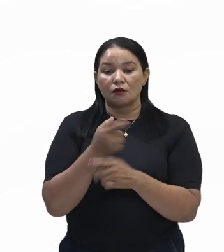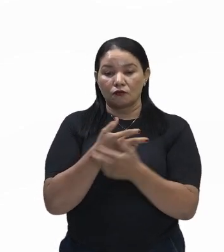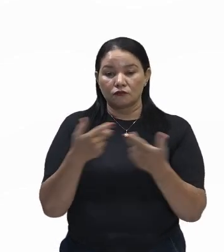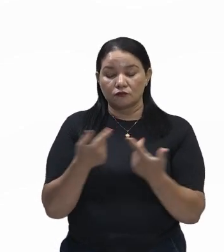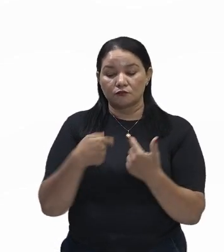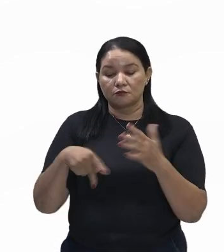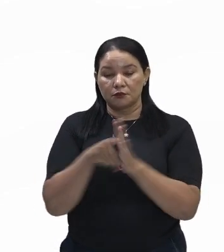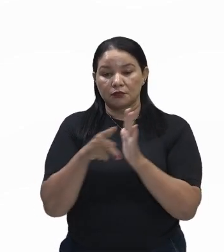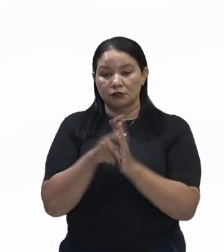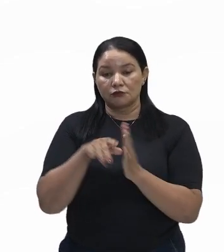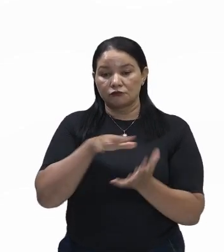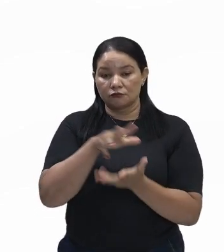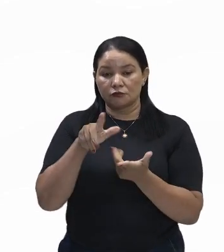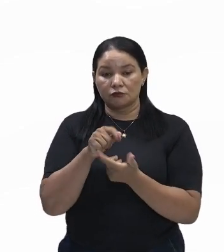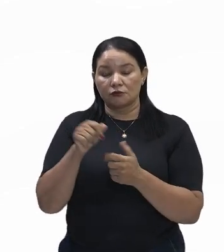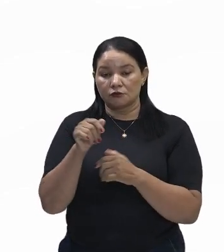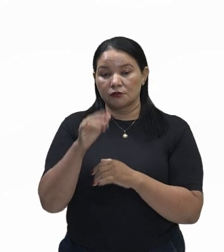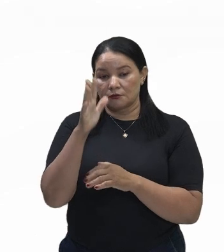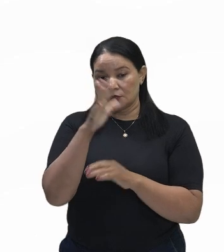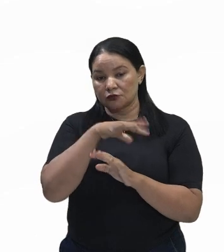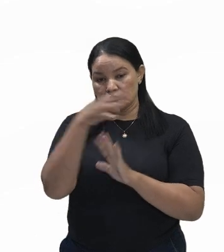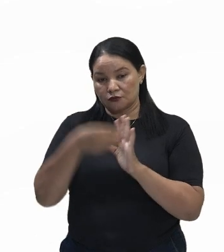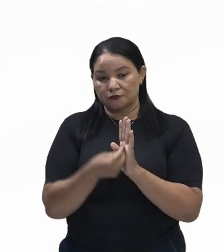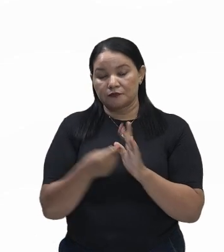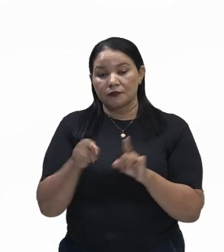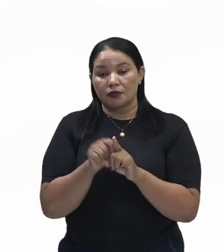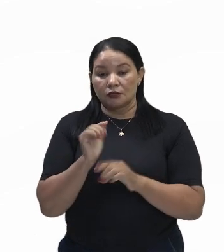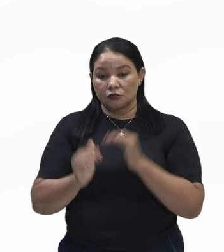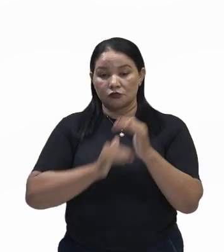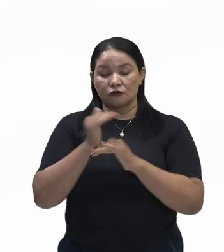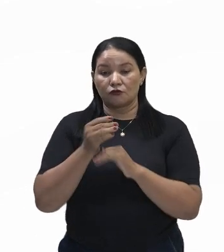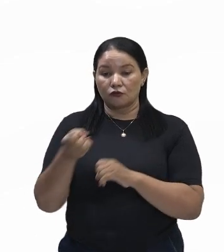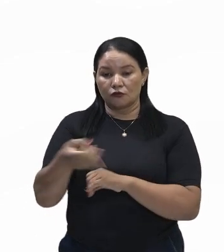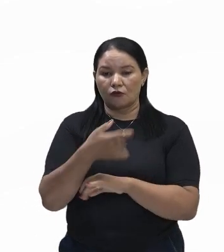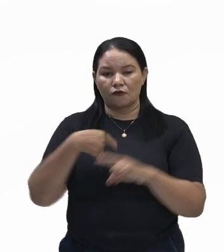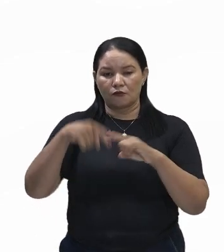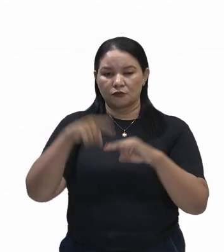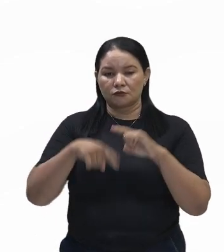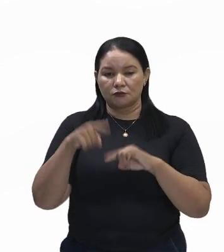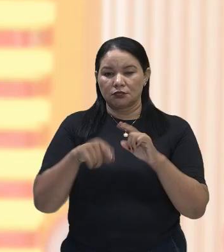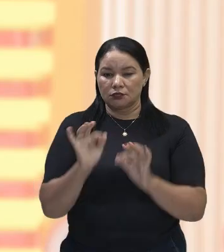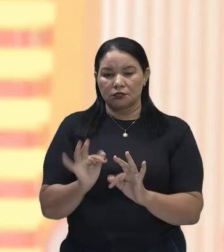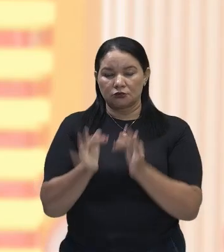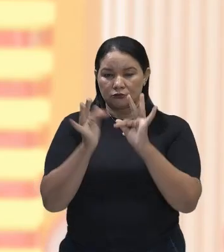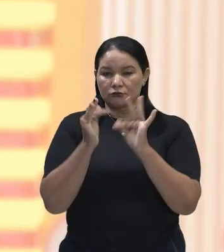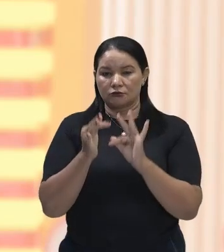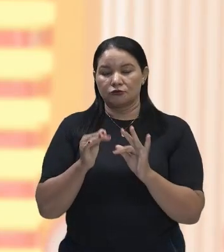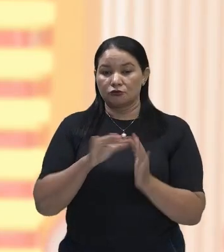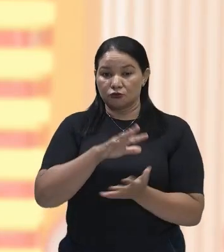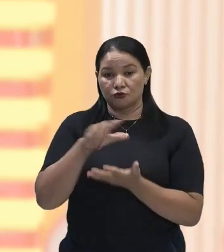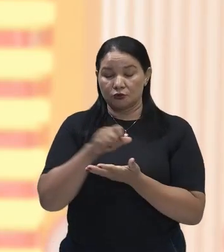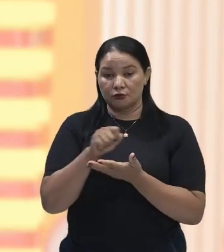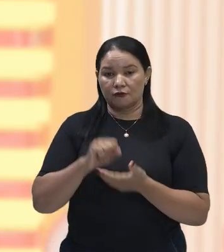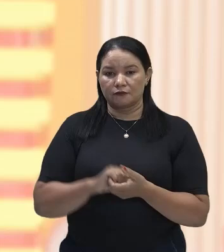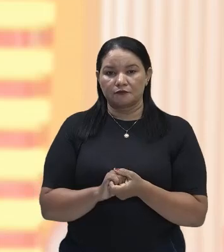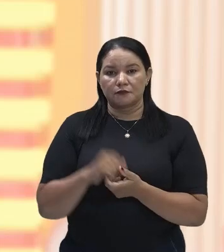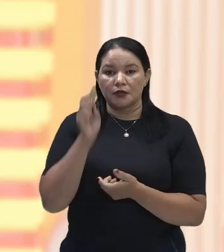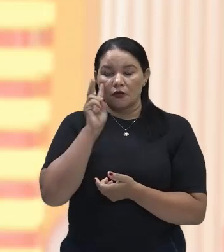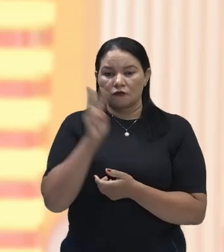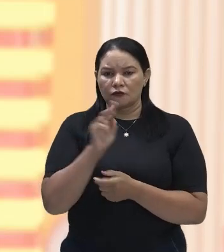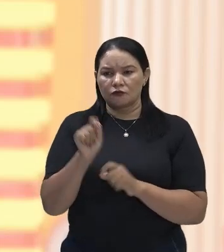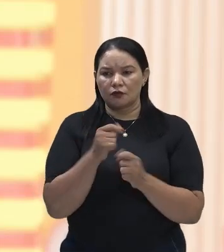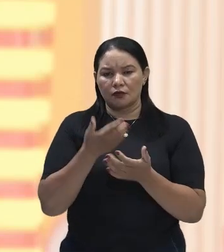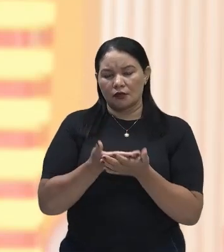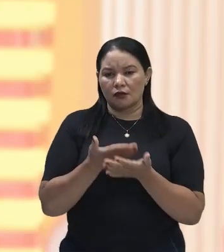Amazônia. Além disso, o desenvolvimento de novos produtos e tecnologias sustentáveis. Então, vocês observaram no decorrer dessa